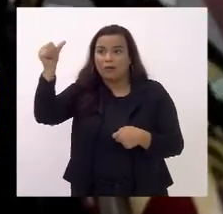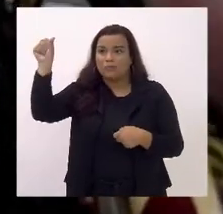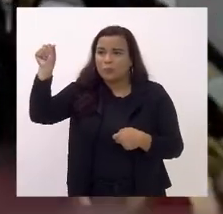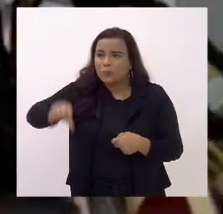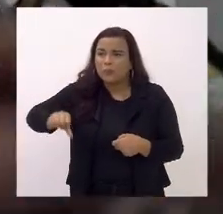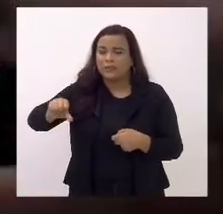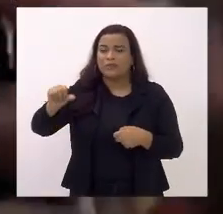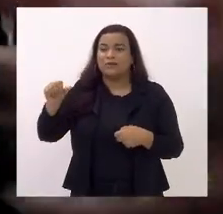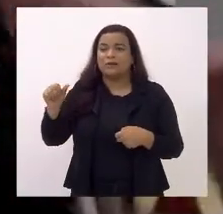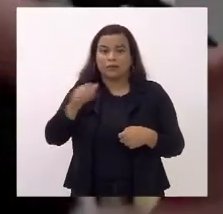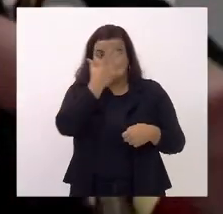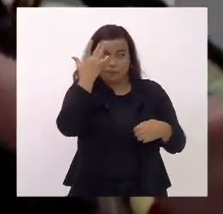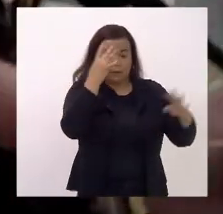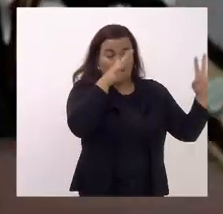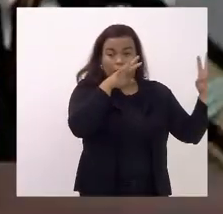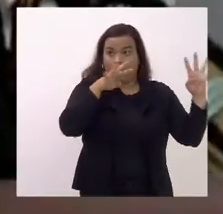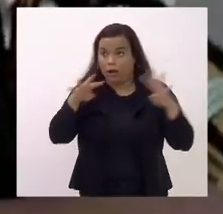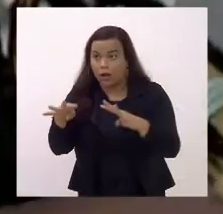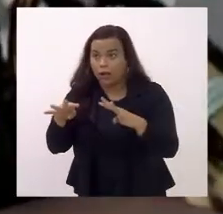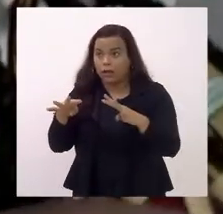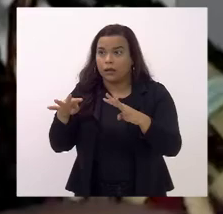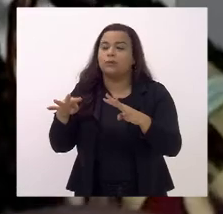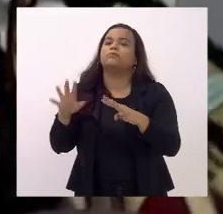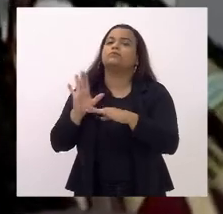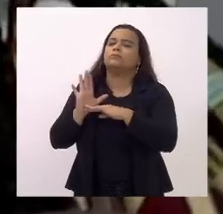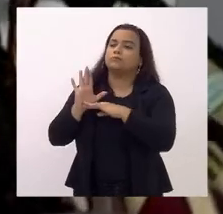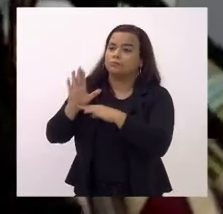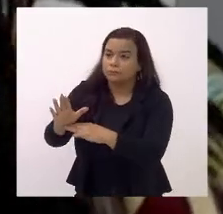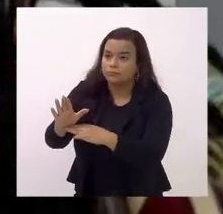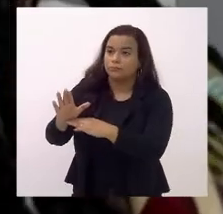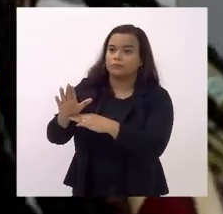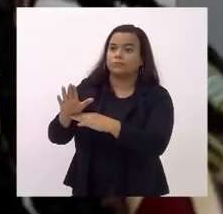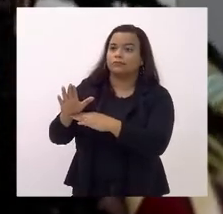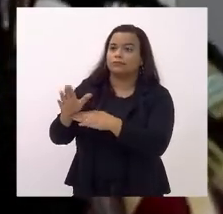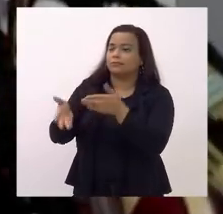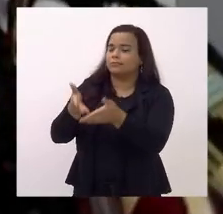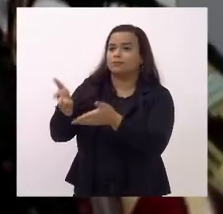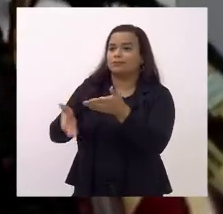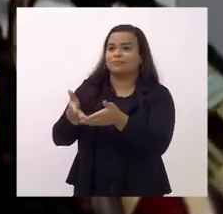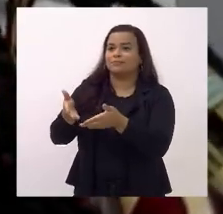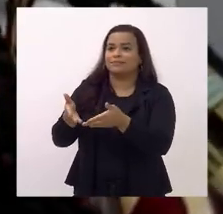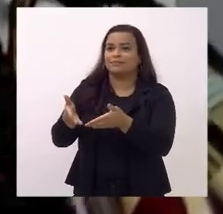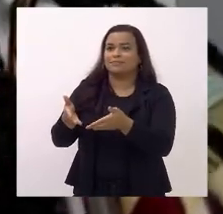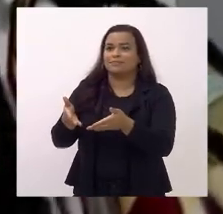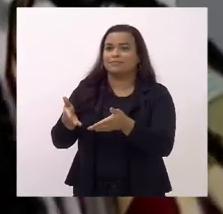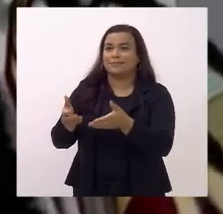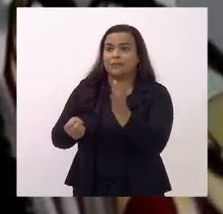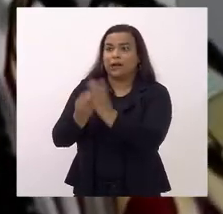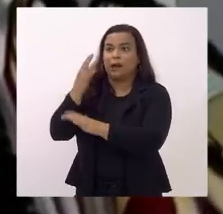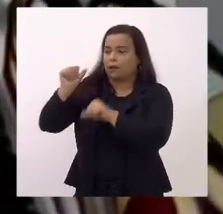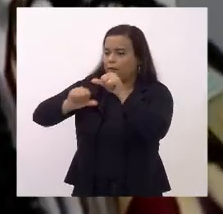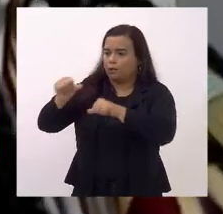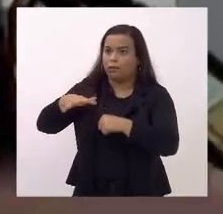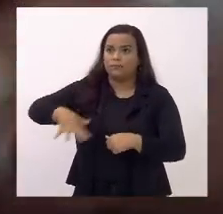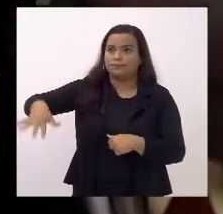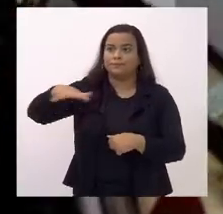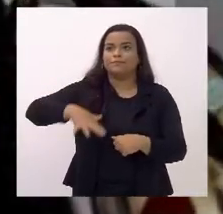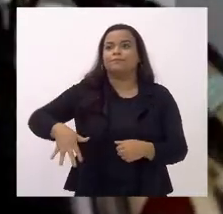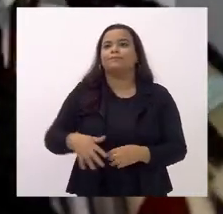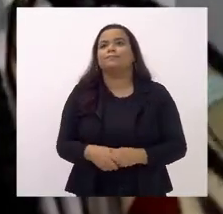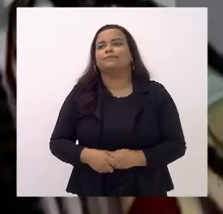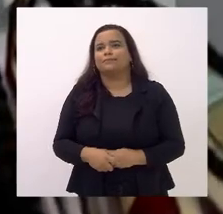escolar, para um equipamento de educação específico e construísse uma transformação daquele espaço